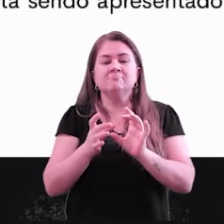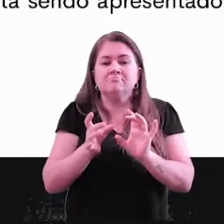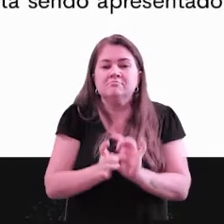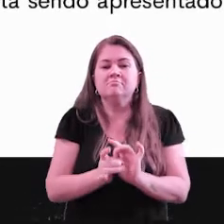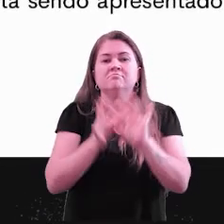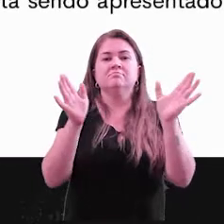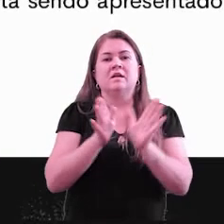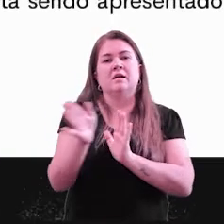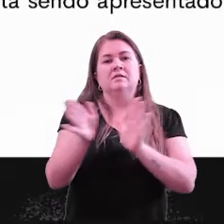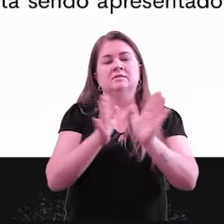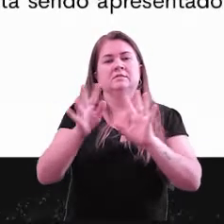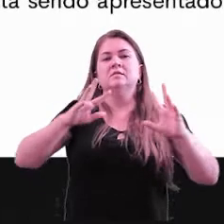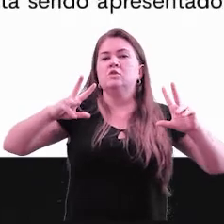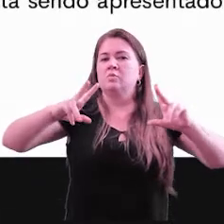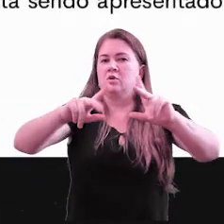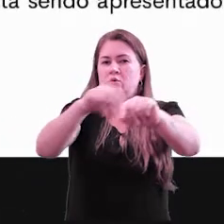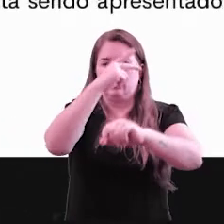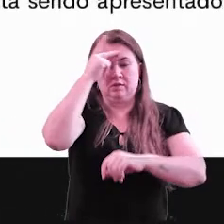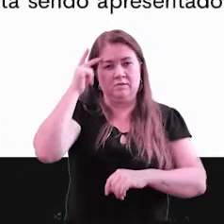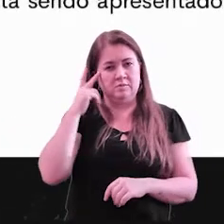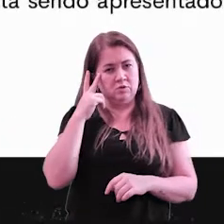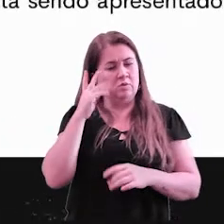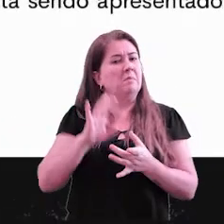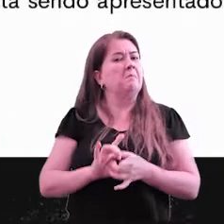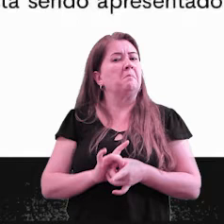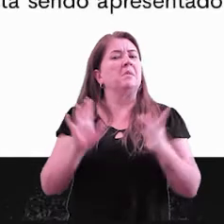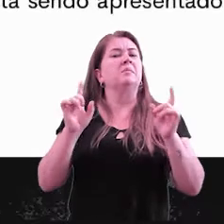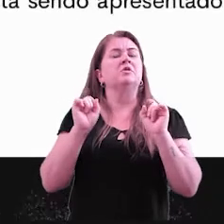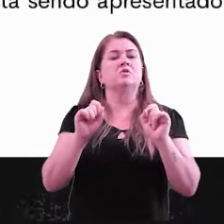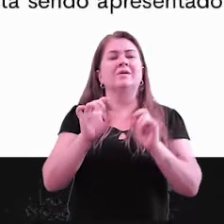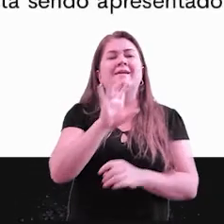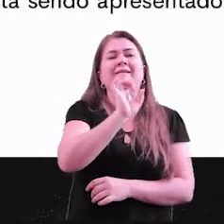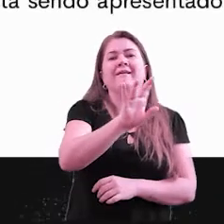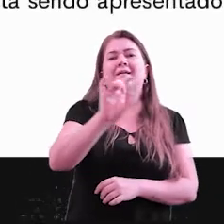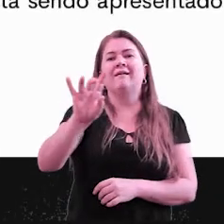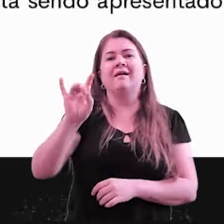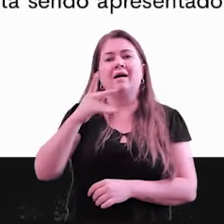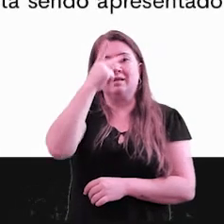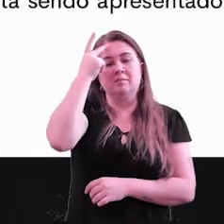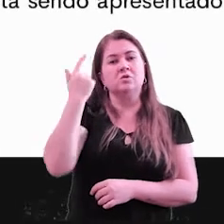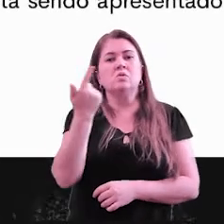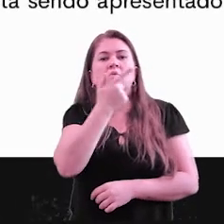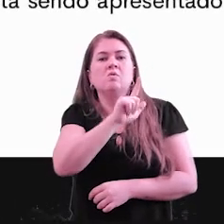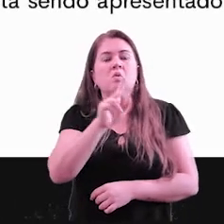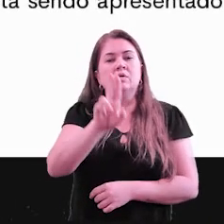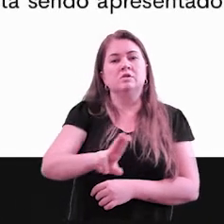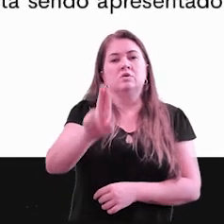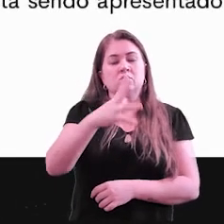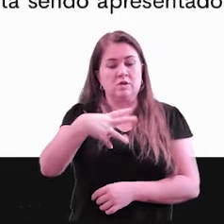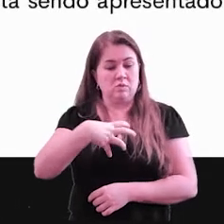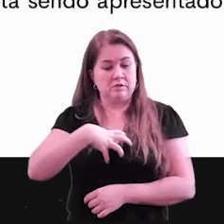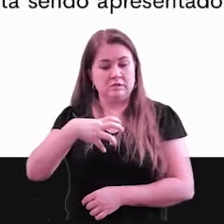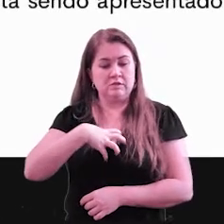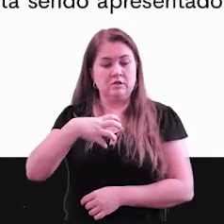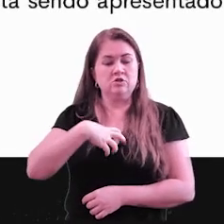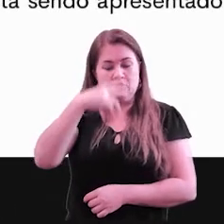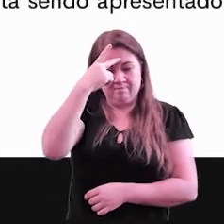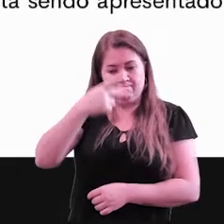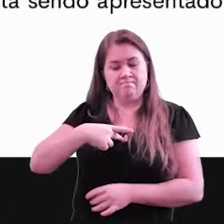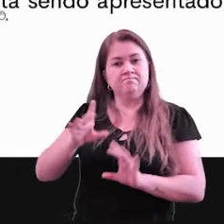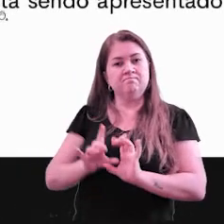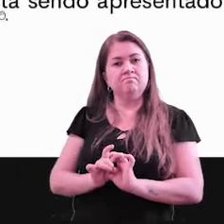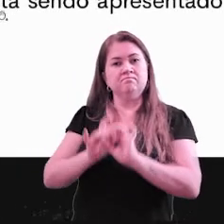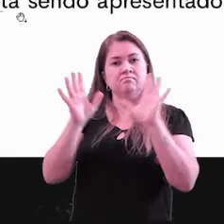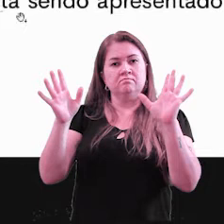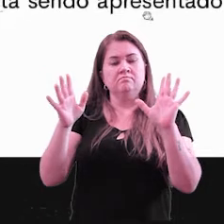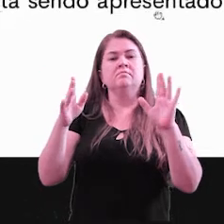usar seus próprios sentidos de maneira independente. A igualdade de condições para usufruir do espaço